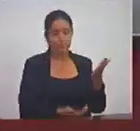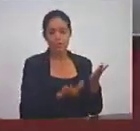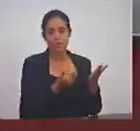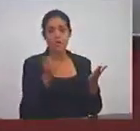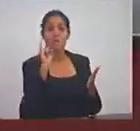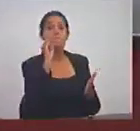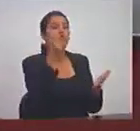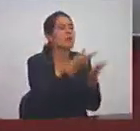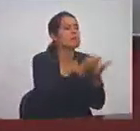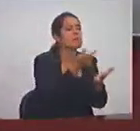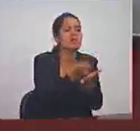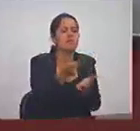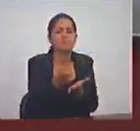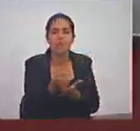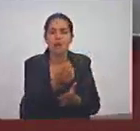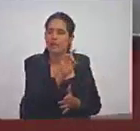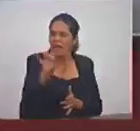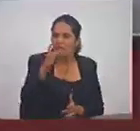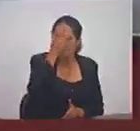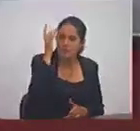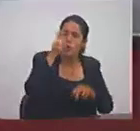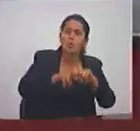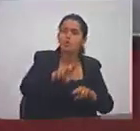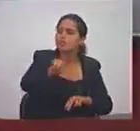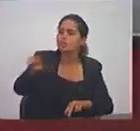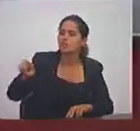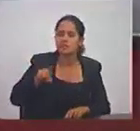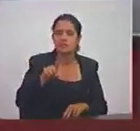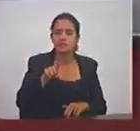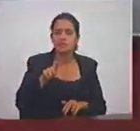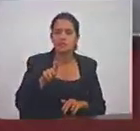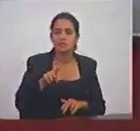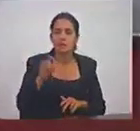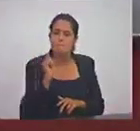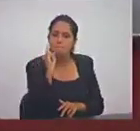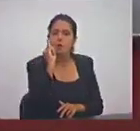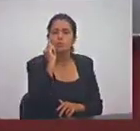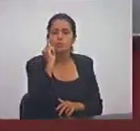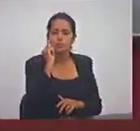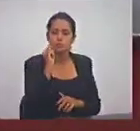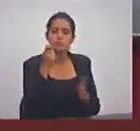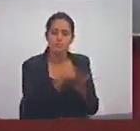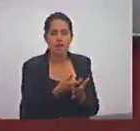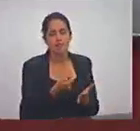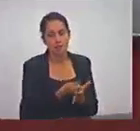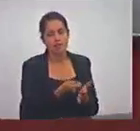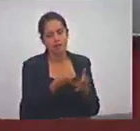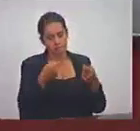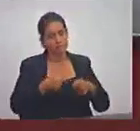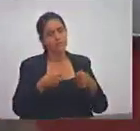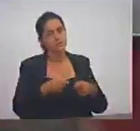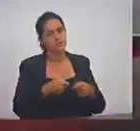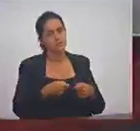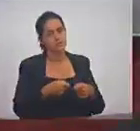impostos, vocês que estão aí sentados, que pagam os impostos em dias, e nós temos que exigir um serviço bem feito, um serviço